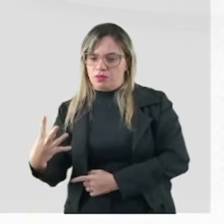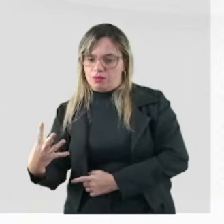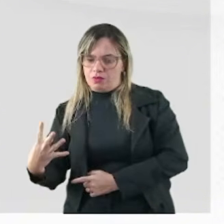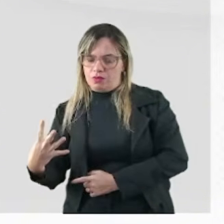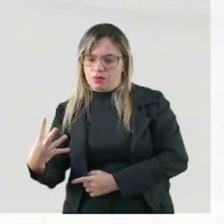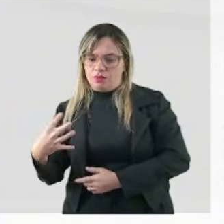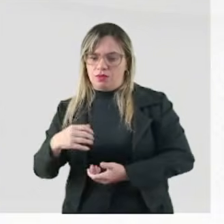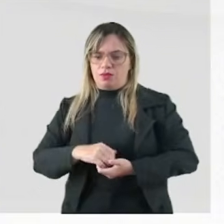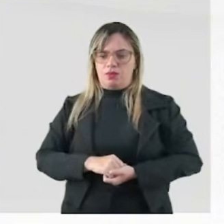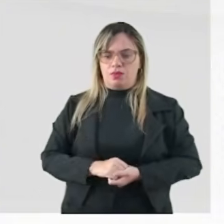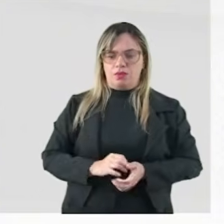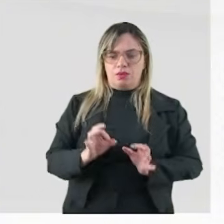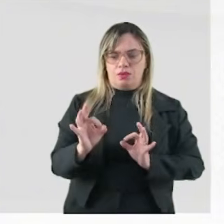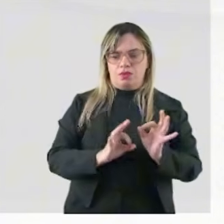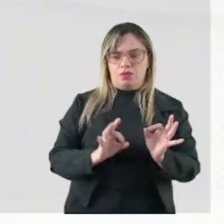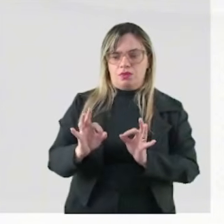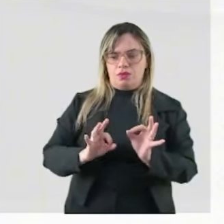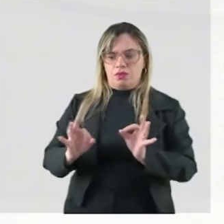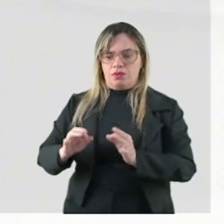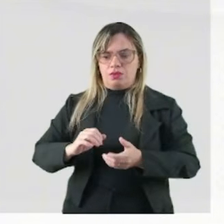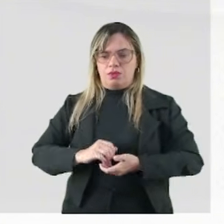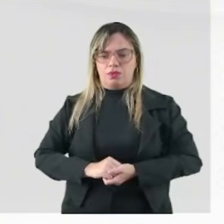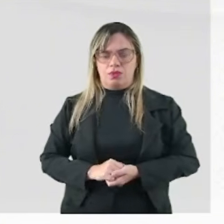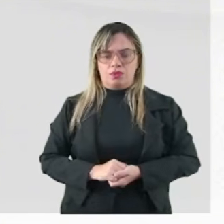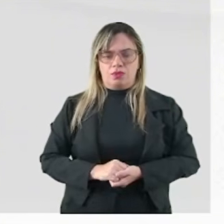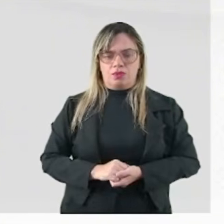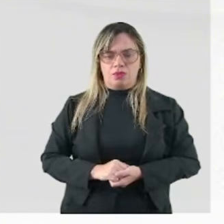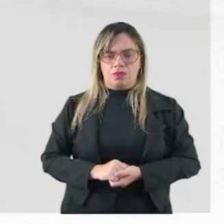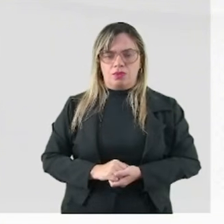deixa eu só ajeitar aqui pra gente não passar batido, né?